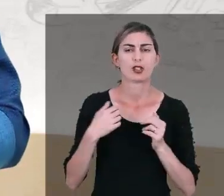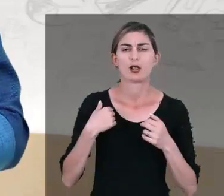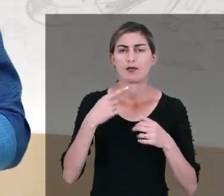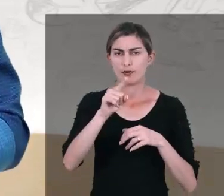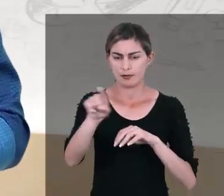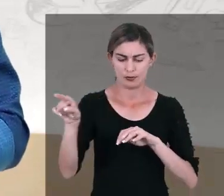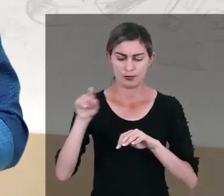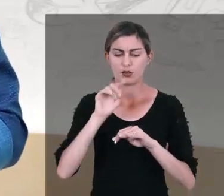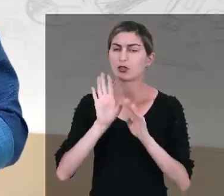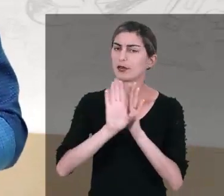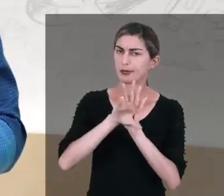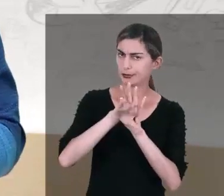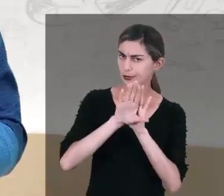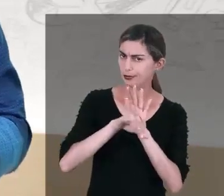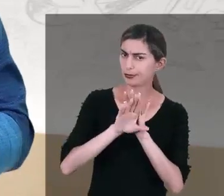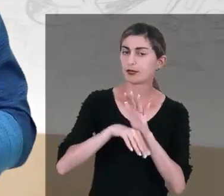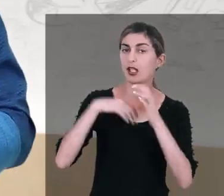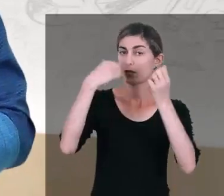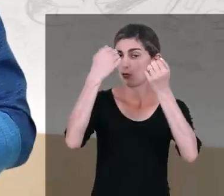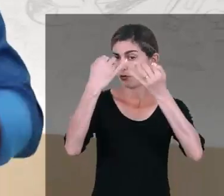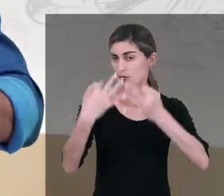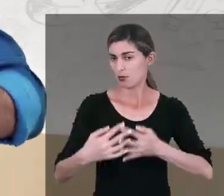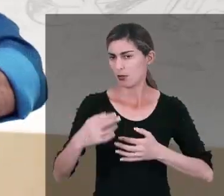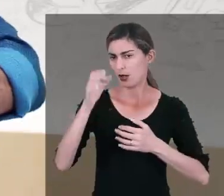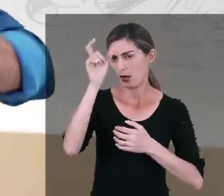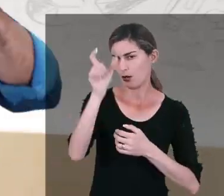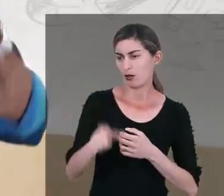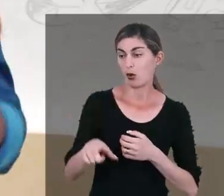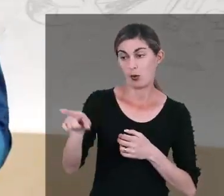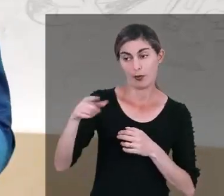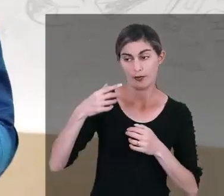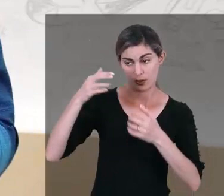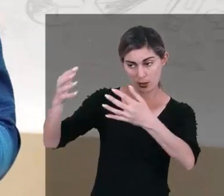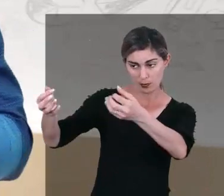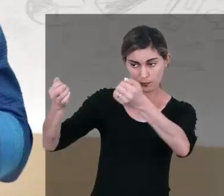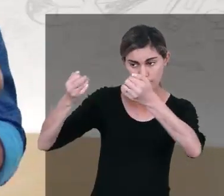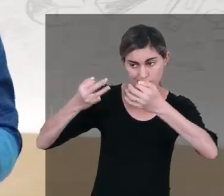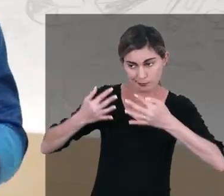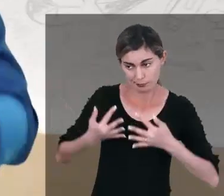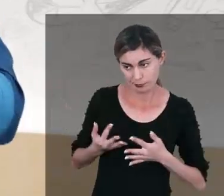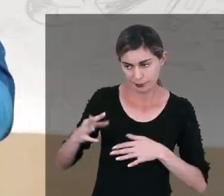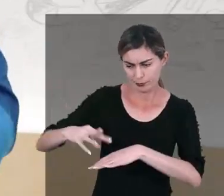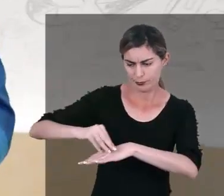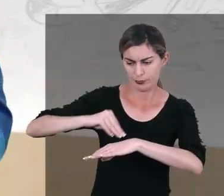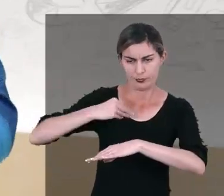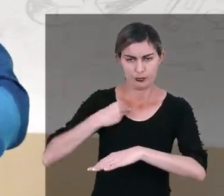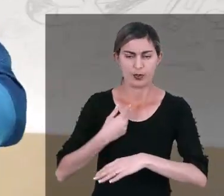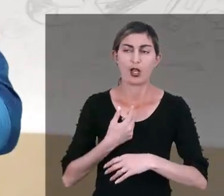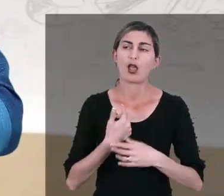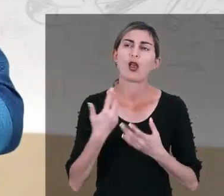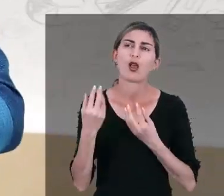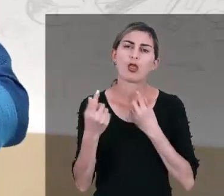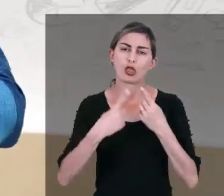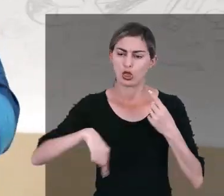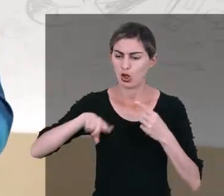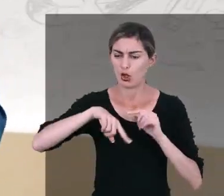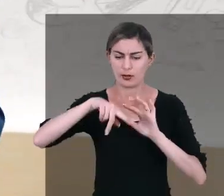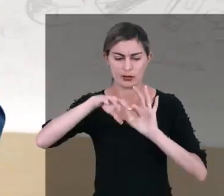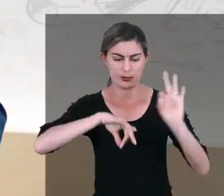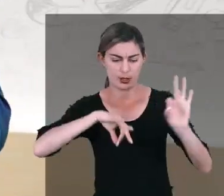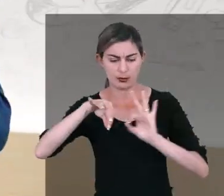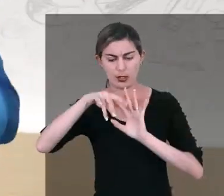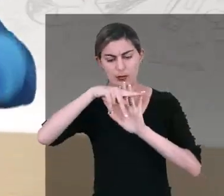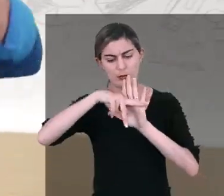é você conceituar, é você explicar para o cliente, não, mediante o que o senhor me expôs, ou a senhora, nós